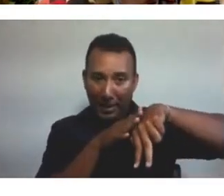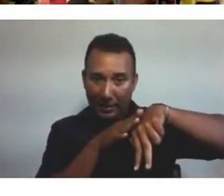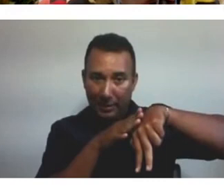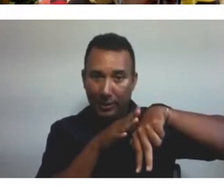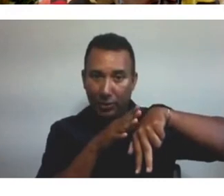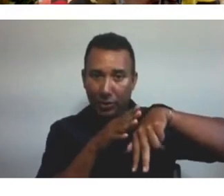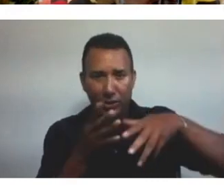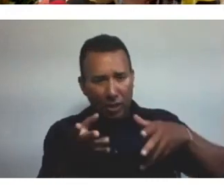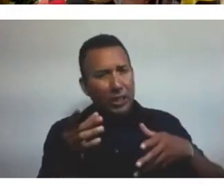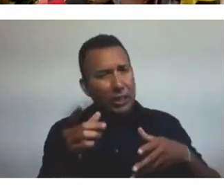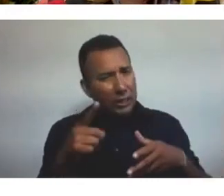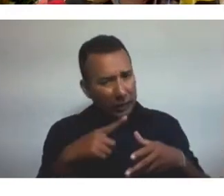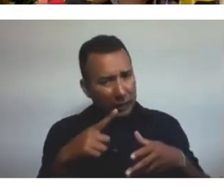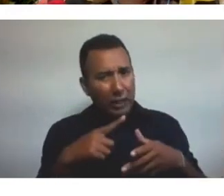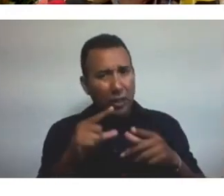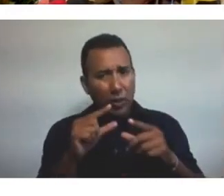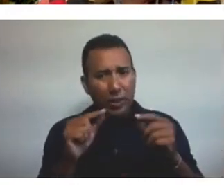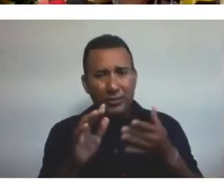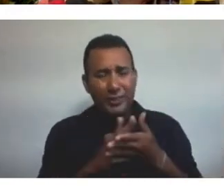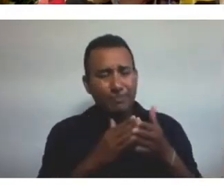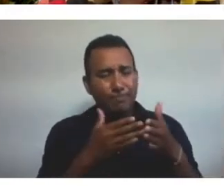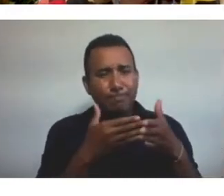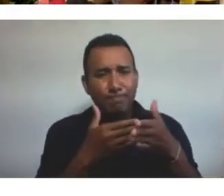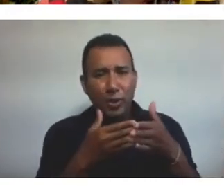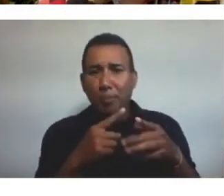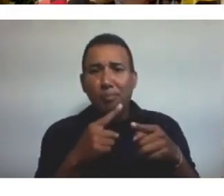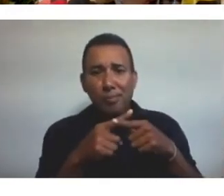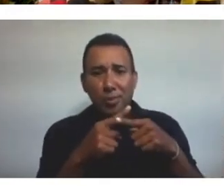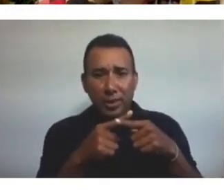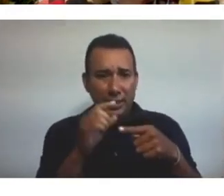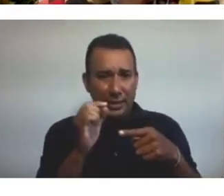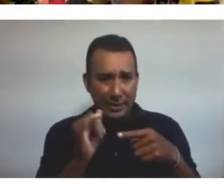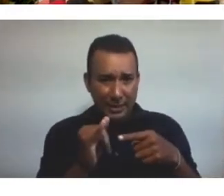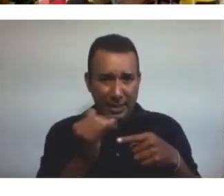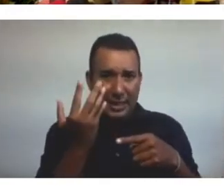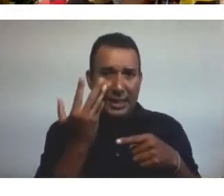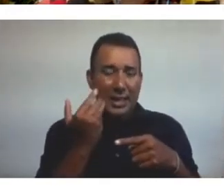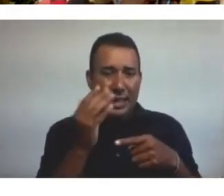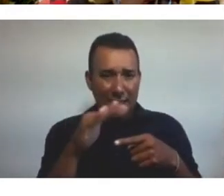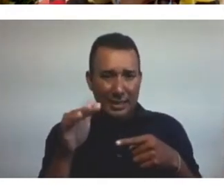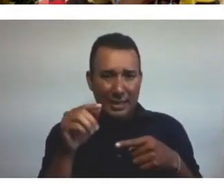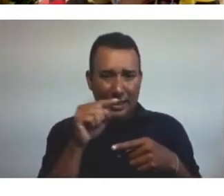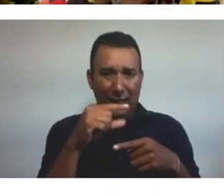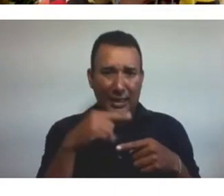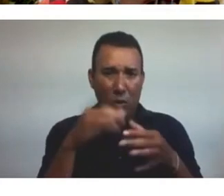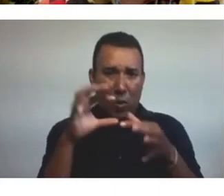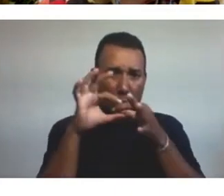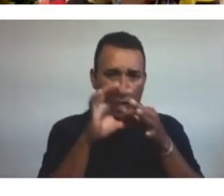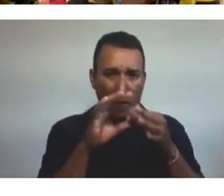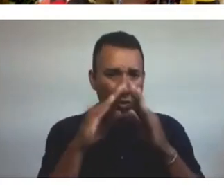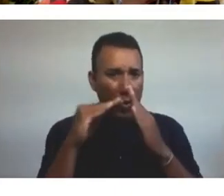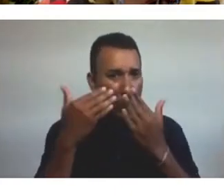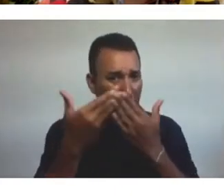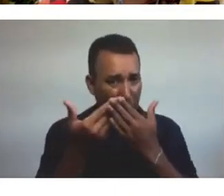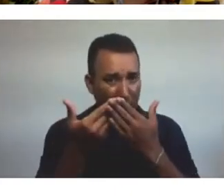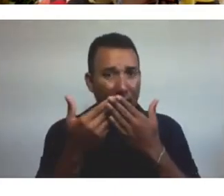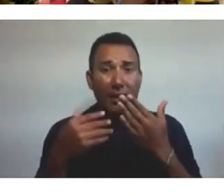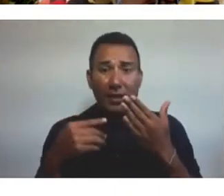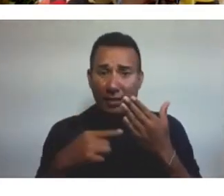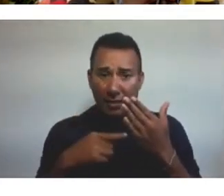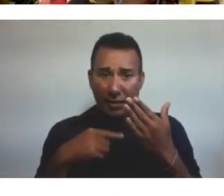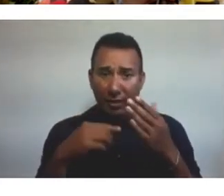Existe essa restrição porque as crianças que estão no contexto hospitalar, elas estão em movimento, né? Elas estão dentro do hospital para receber